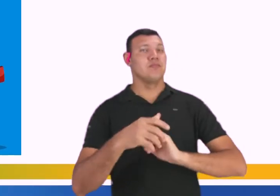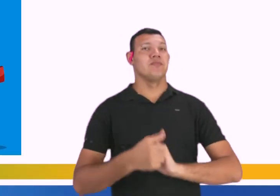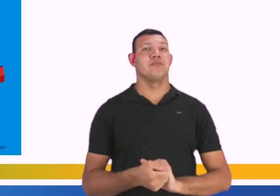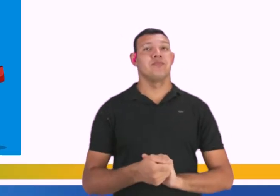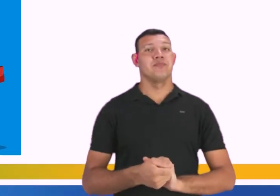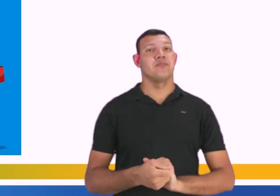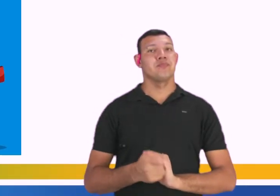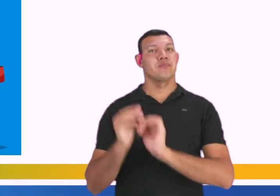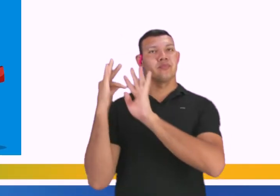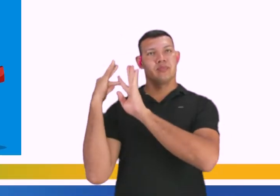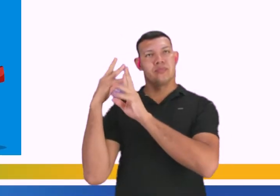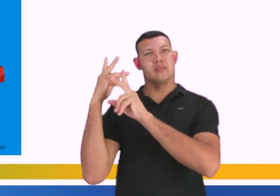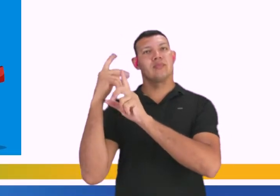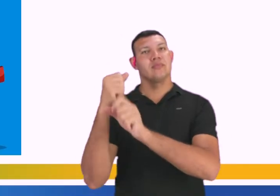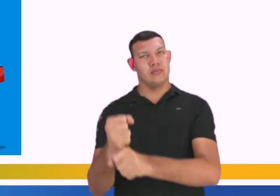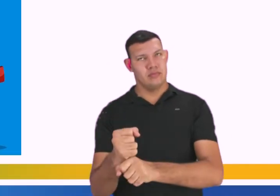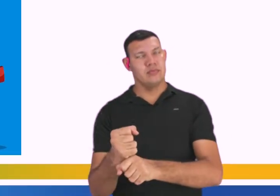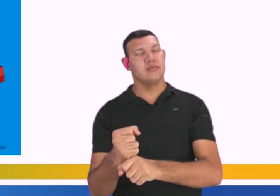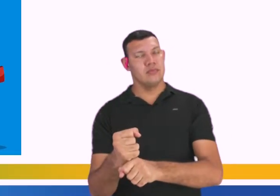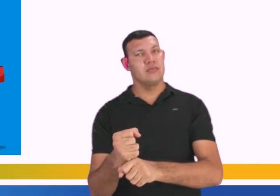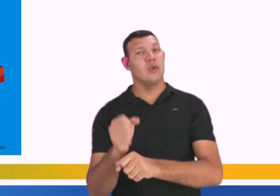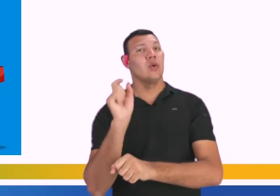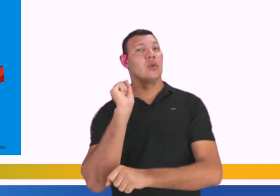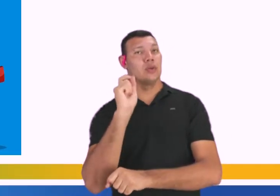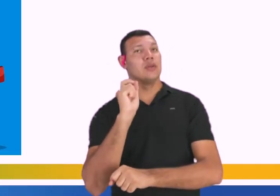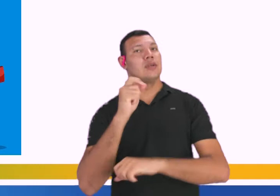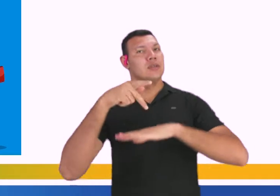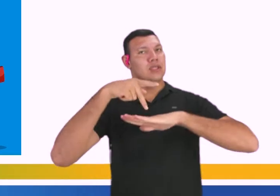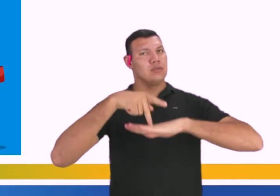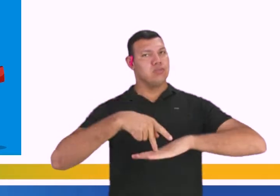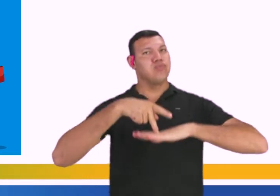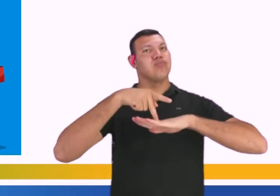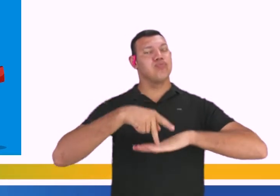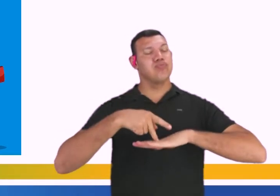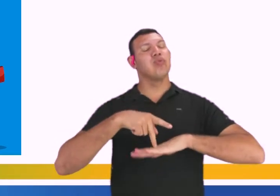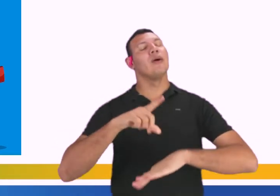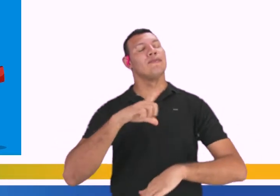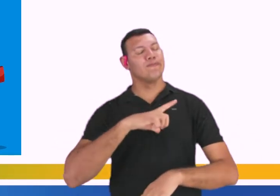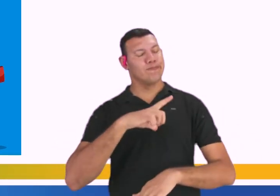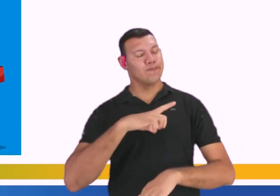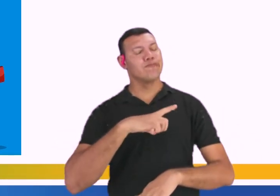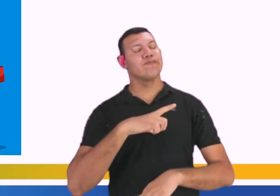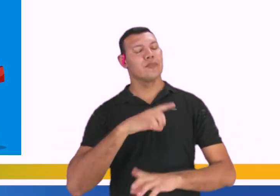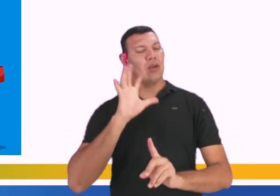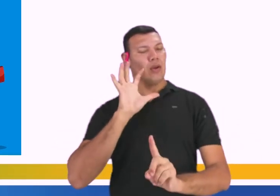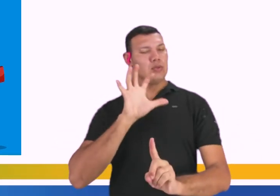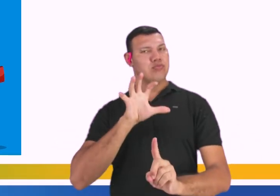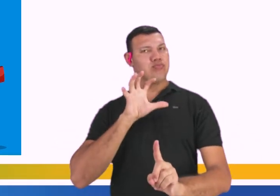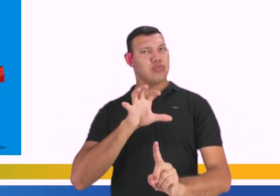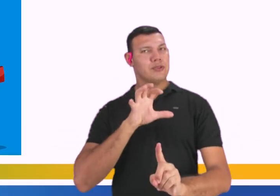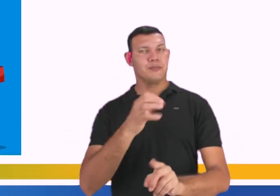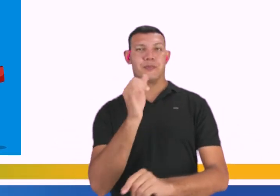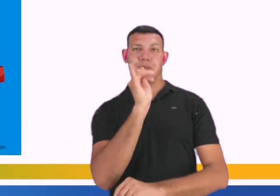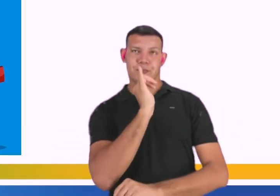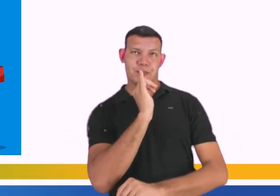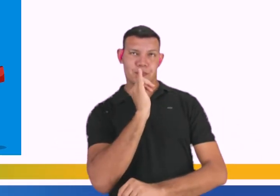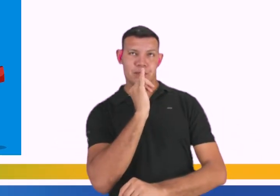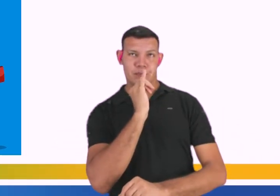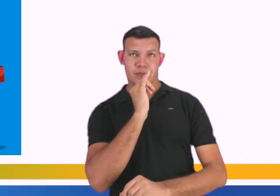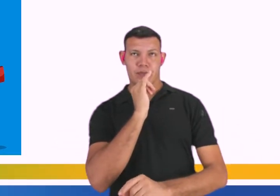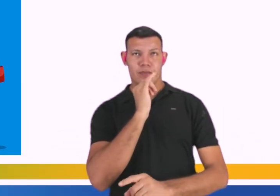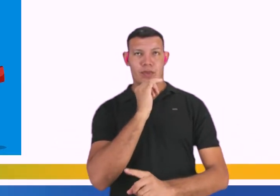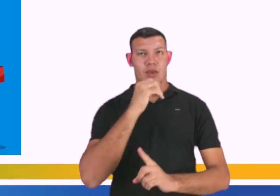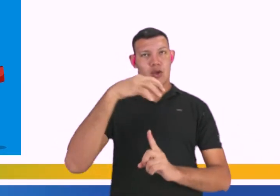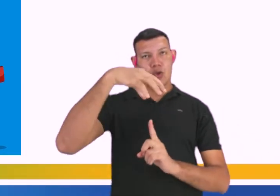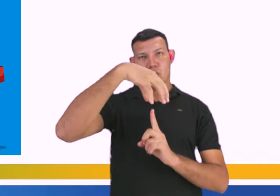Relembrando aí mais uma vez, falou de fluido, tem pressão atuando nesse corpo. Aí eu trouxe o exemplo desse balão, e